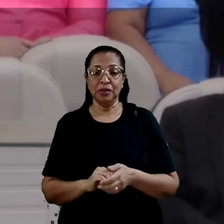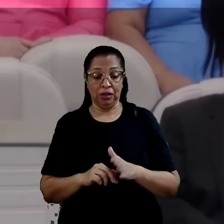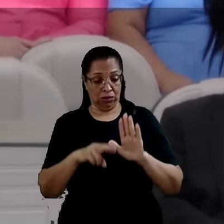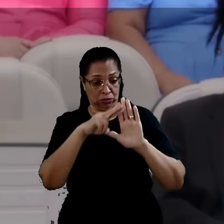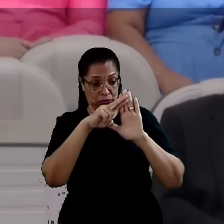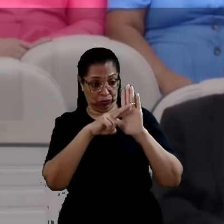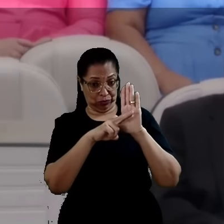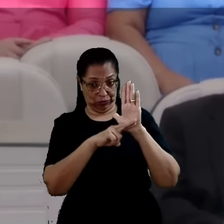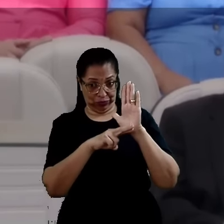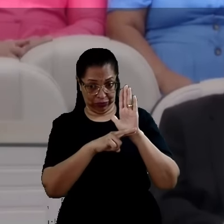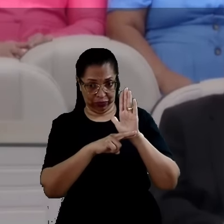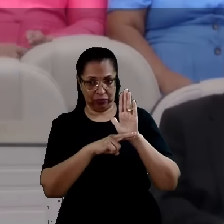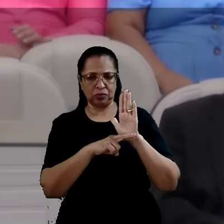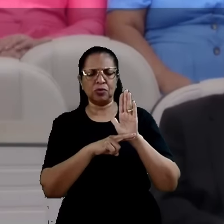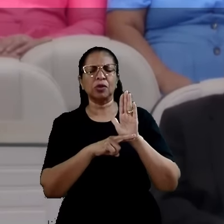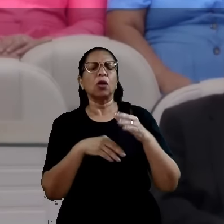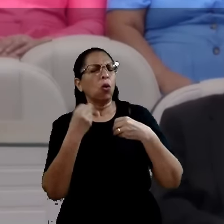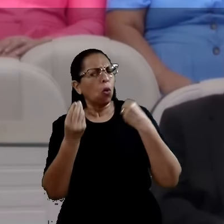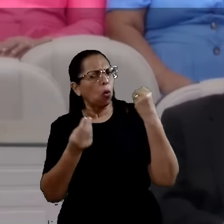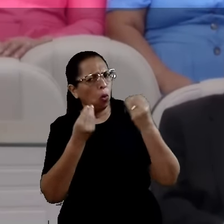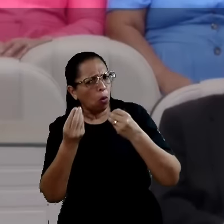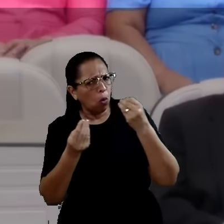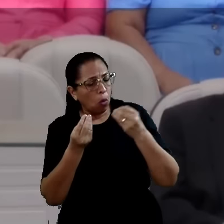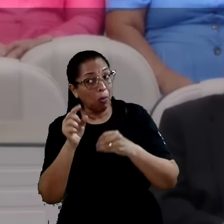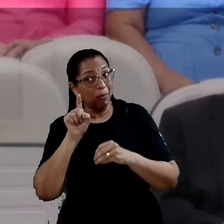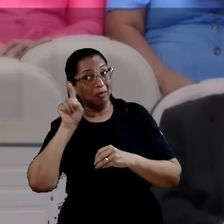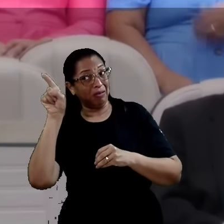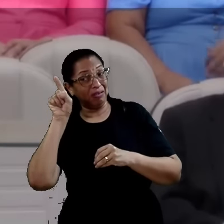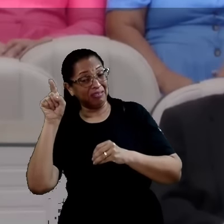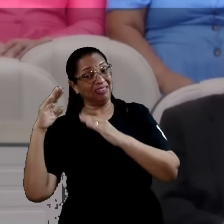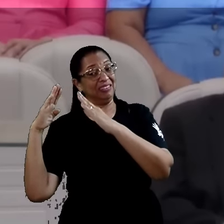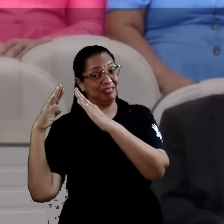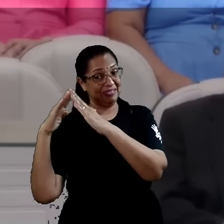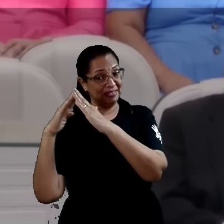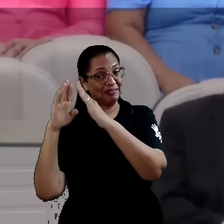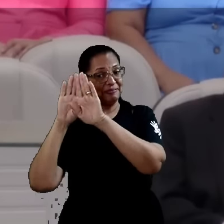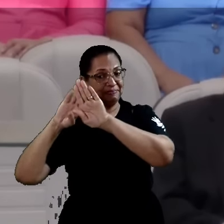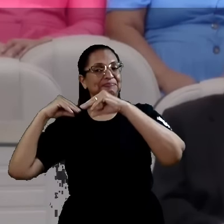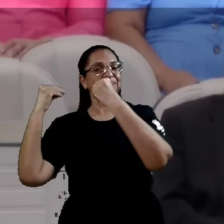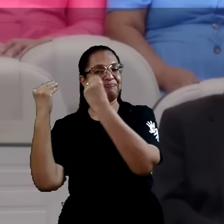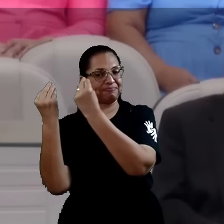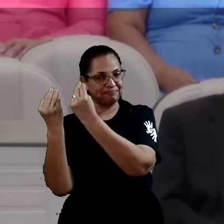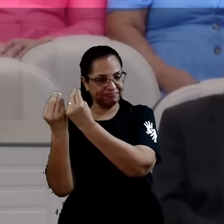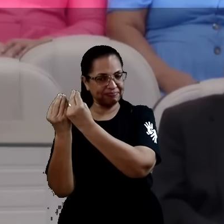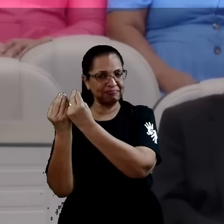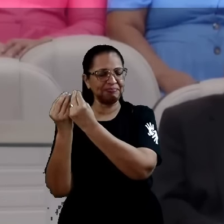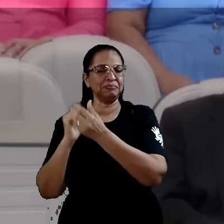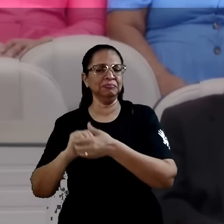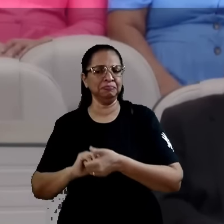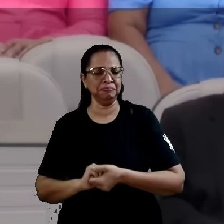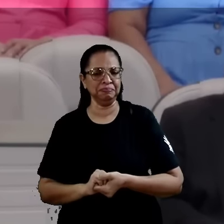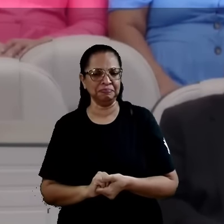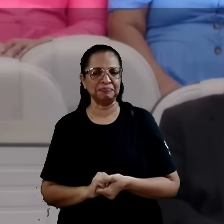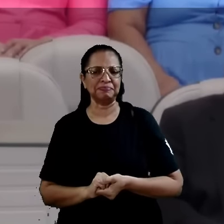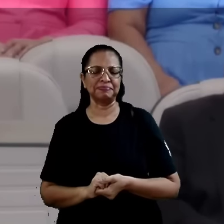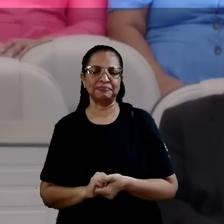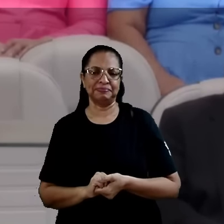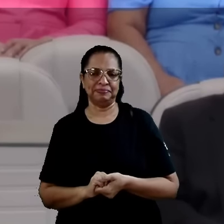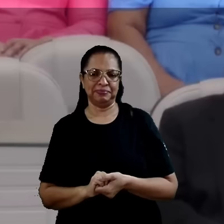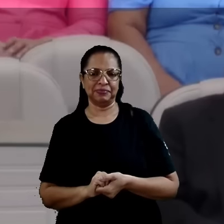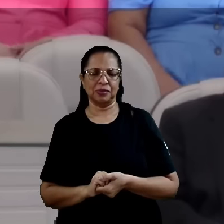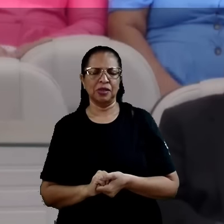facilmente aplicar no nosso lar eu ouvi aqui com muita alegria a fala do pastor